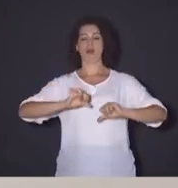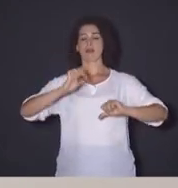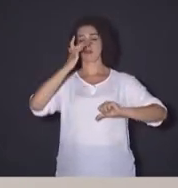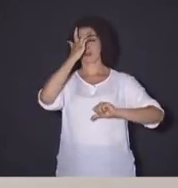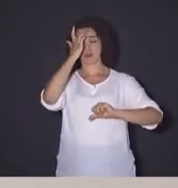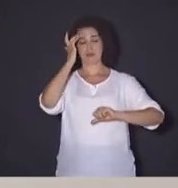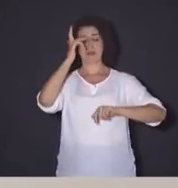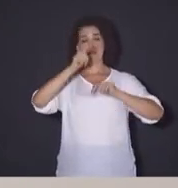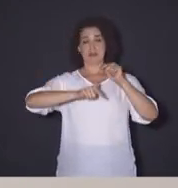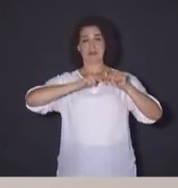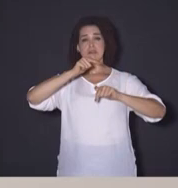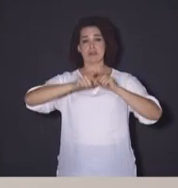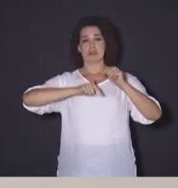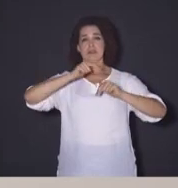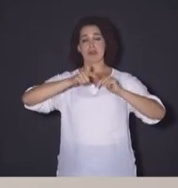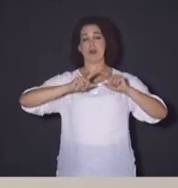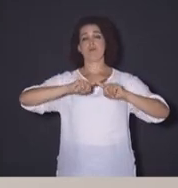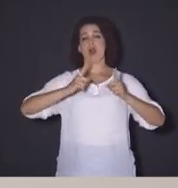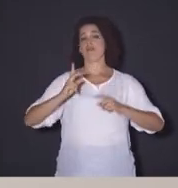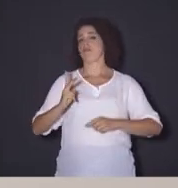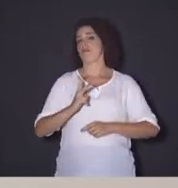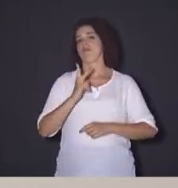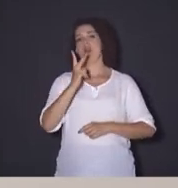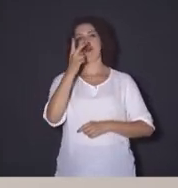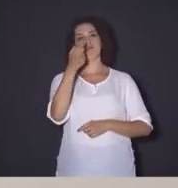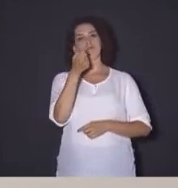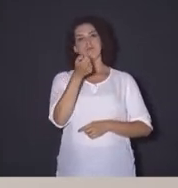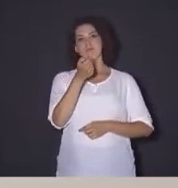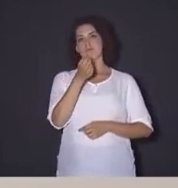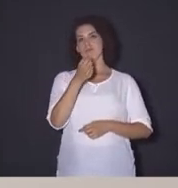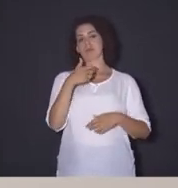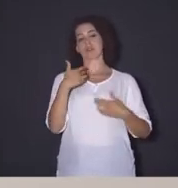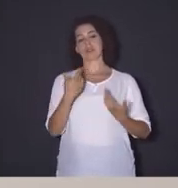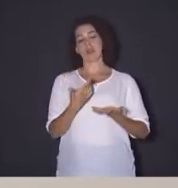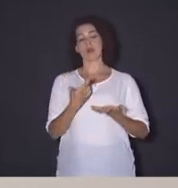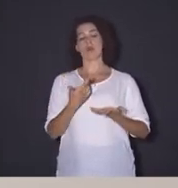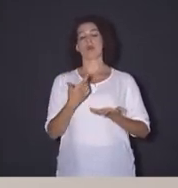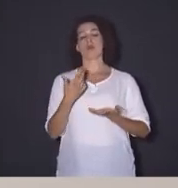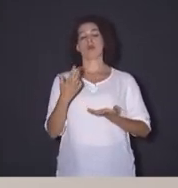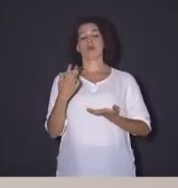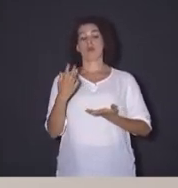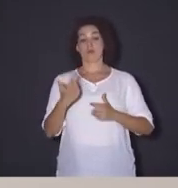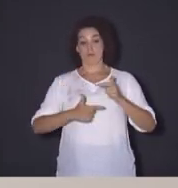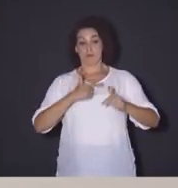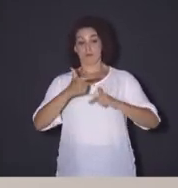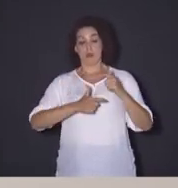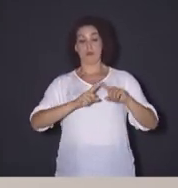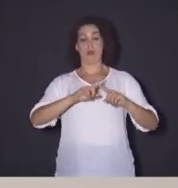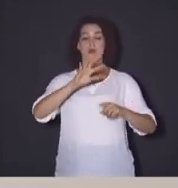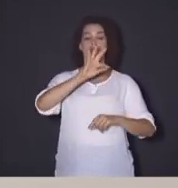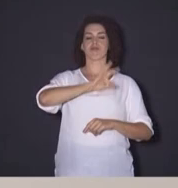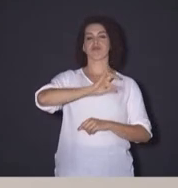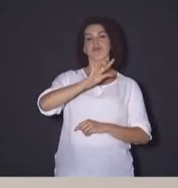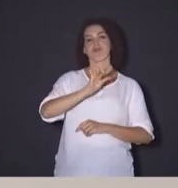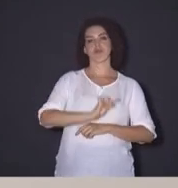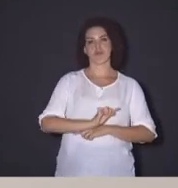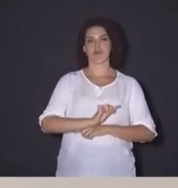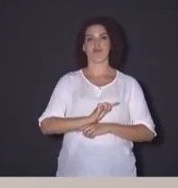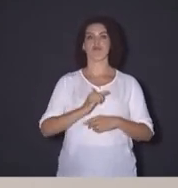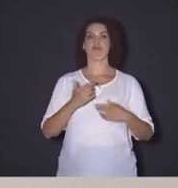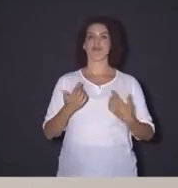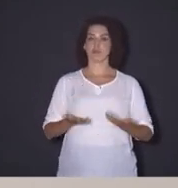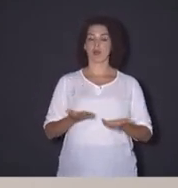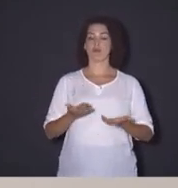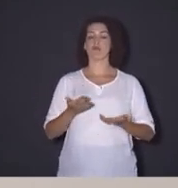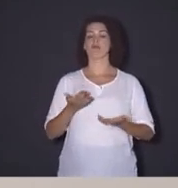mas não tenho trabalho valorizado e acabam trabalhando por muito pouco e as pessoas que acabam